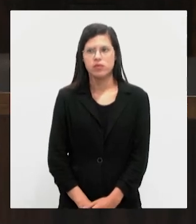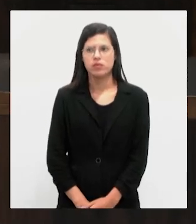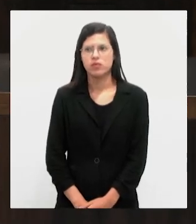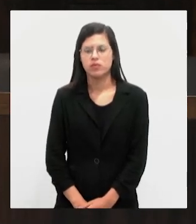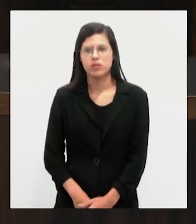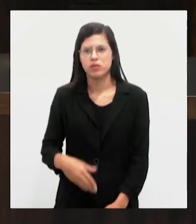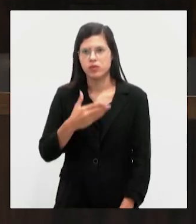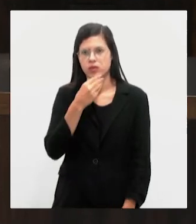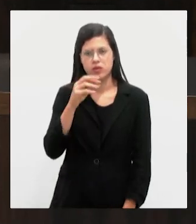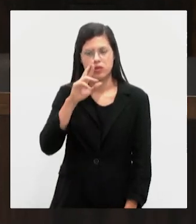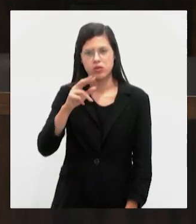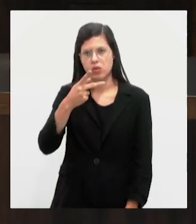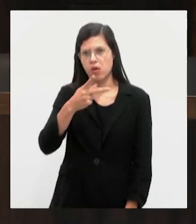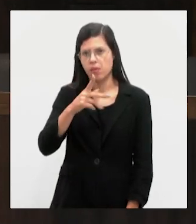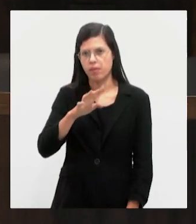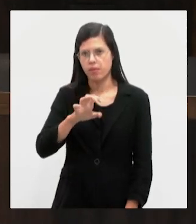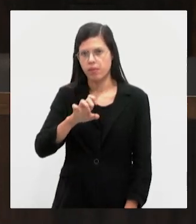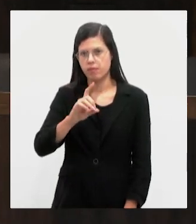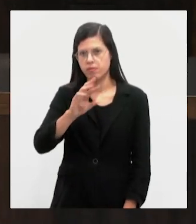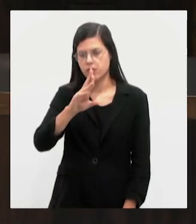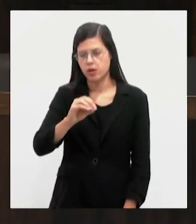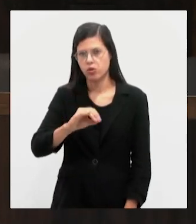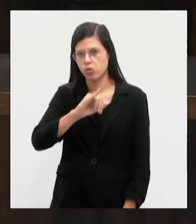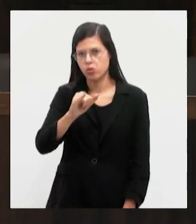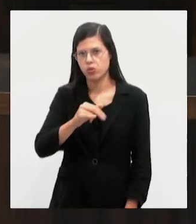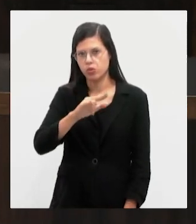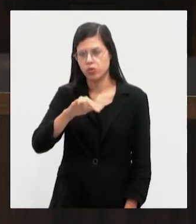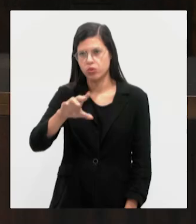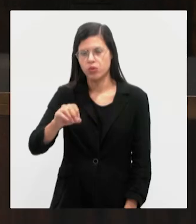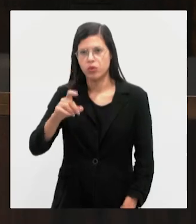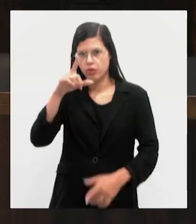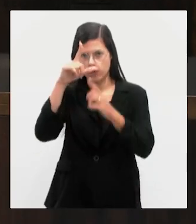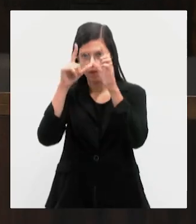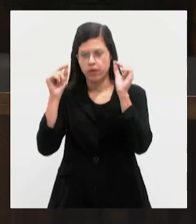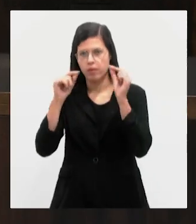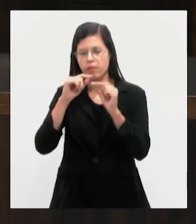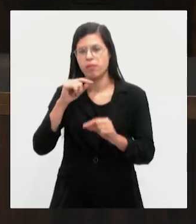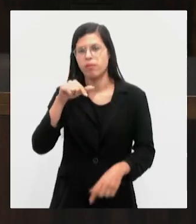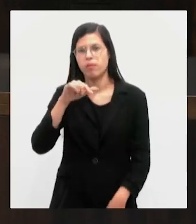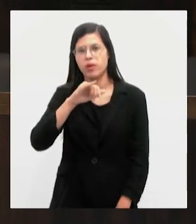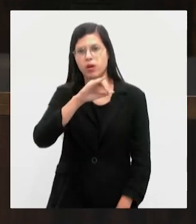Senhor Pedro Júnior Bastos dos Santos. Enfermeira